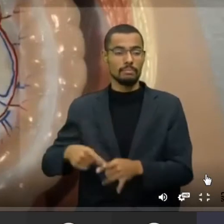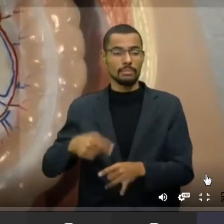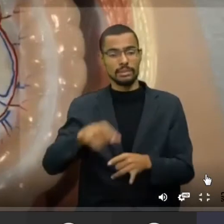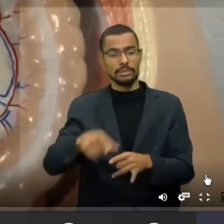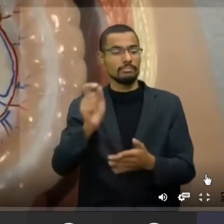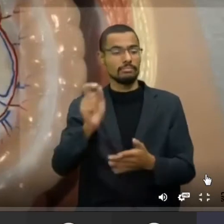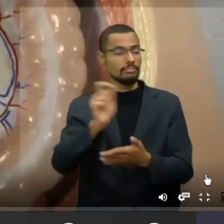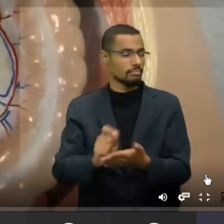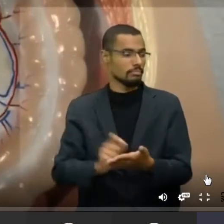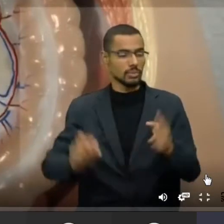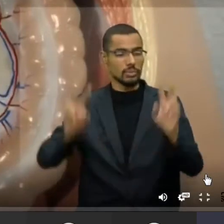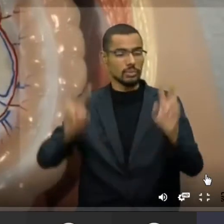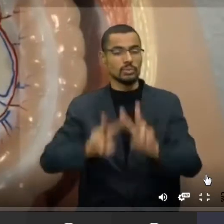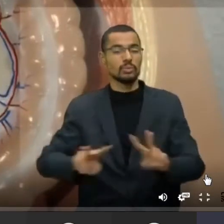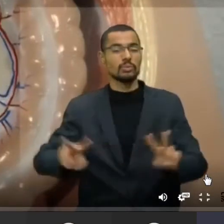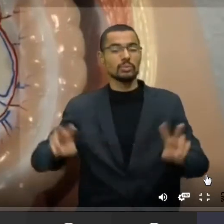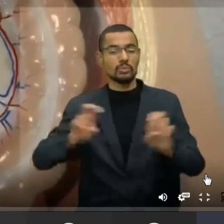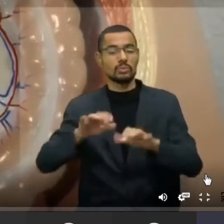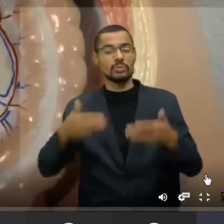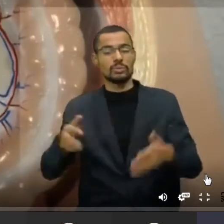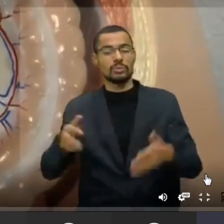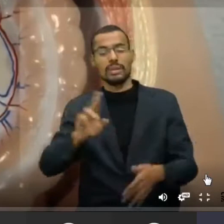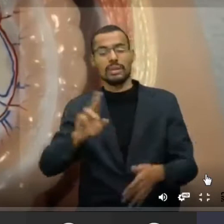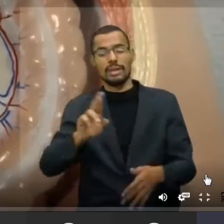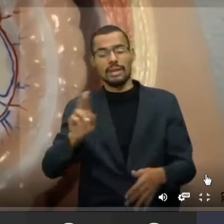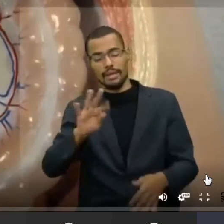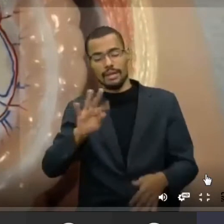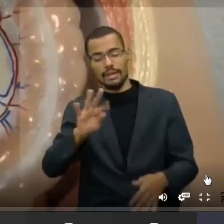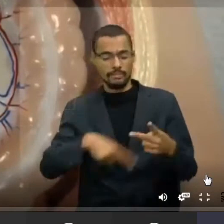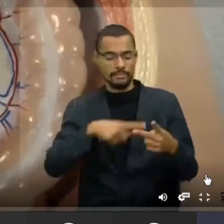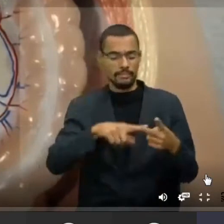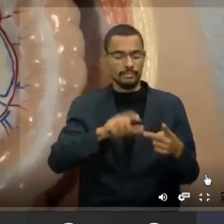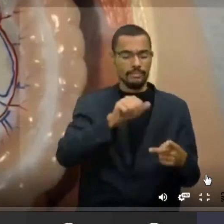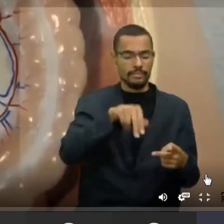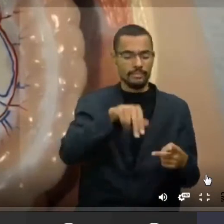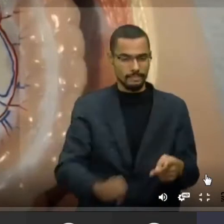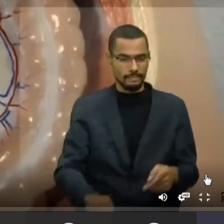ser excretado através do reto e ânus.